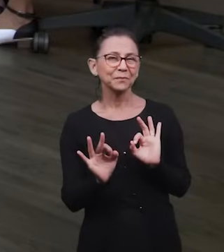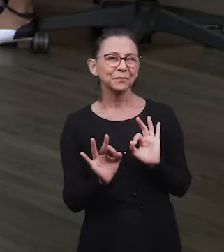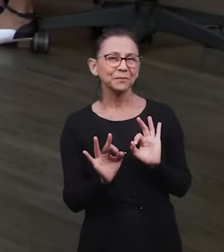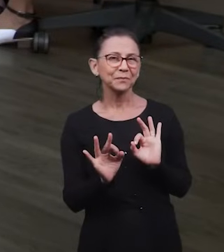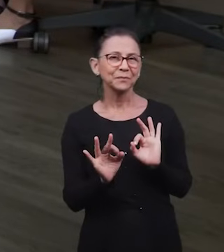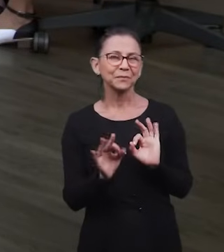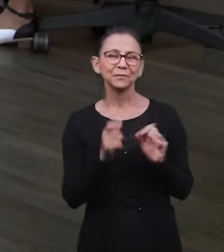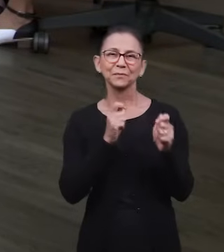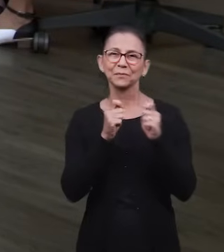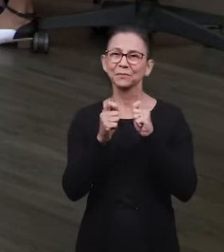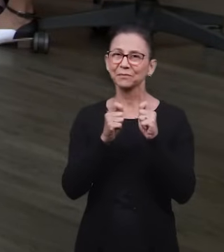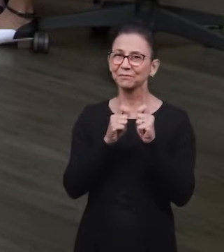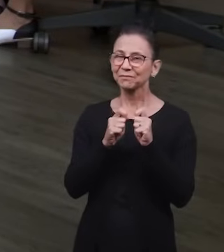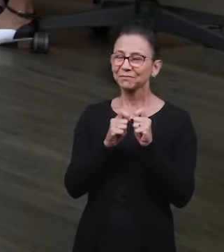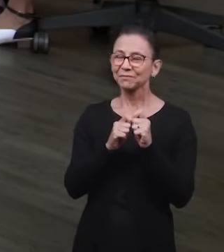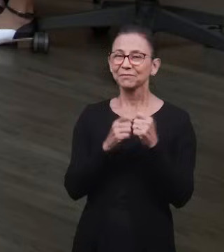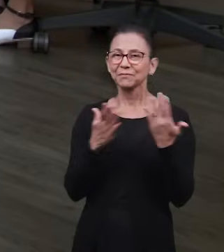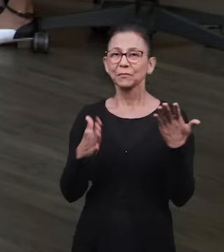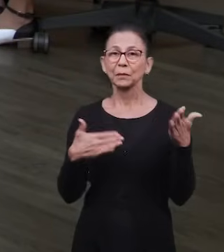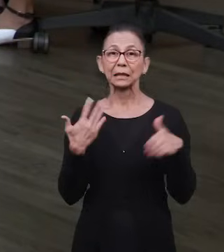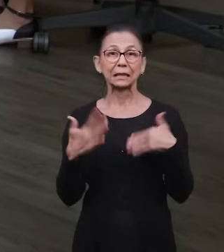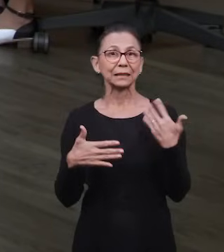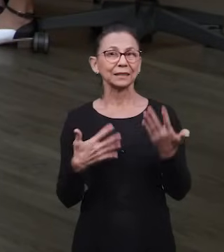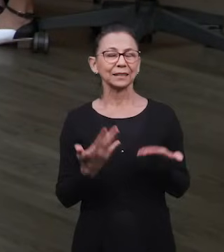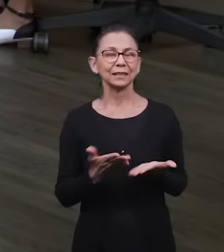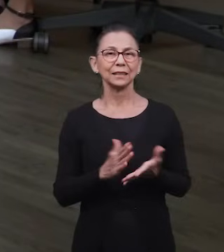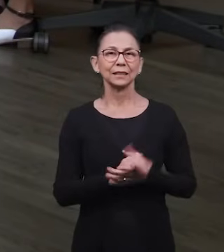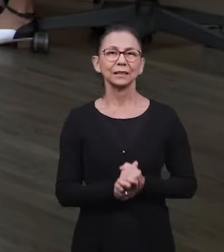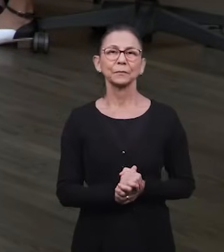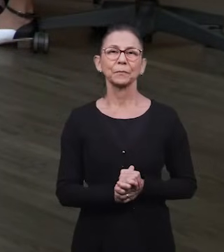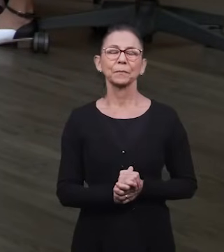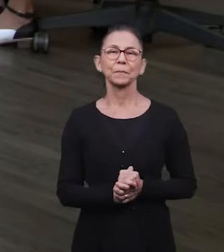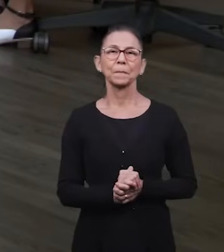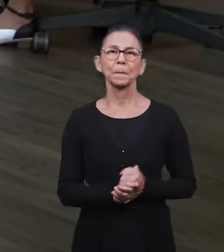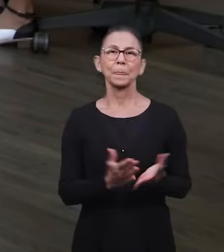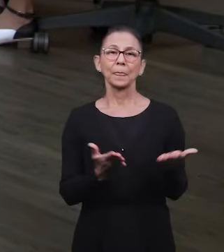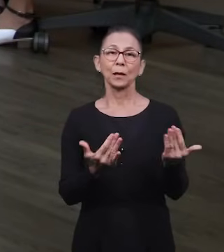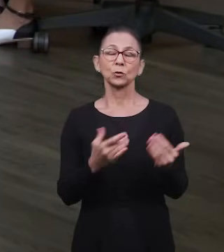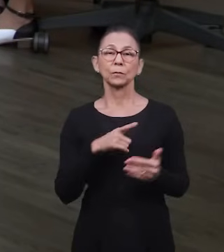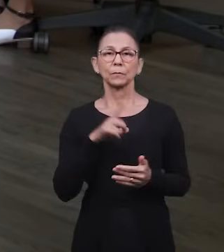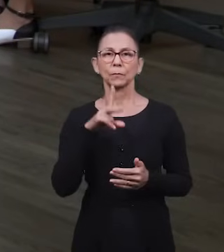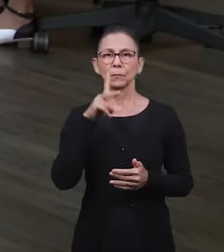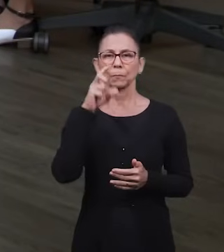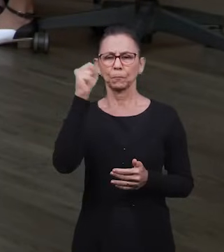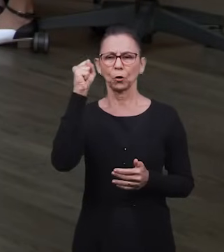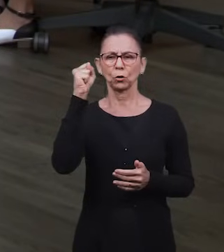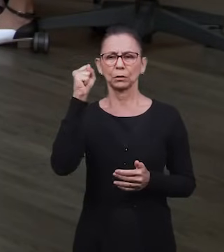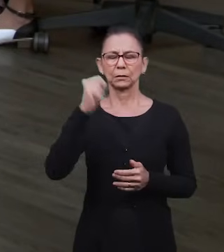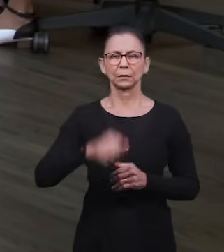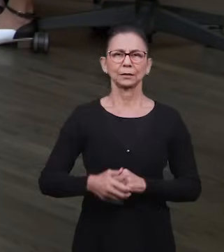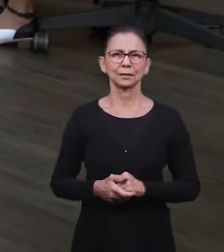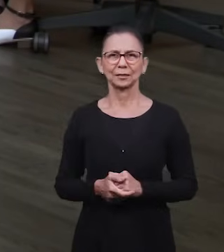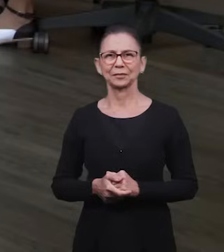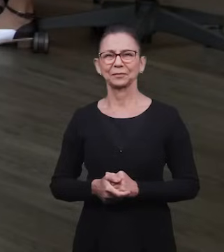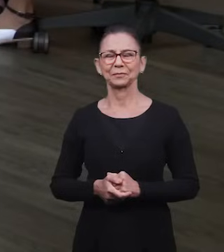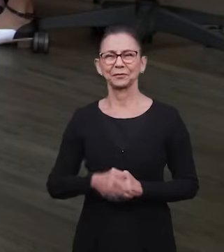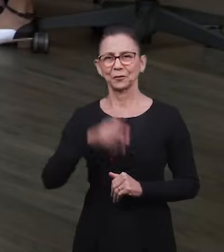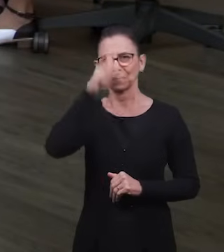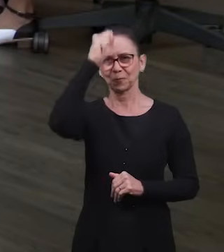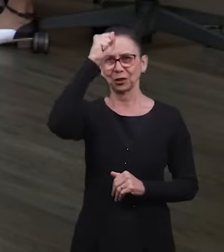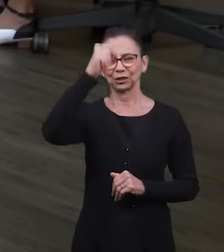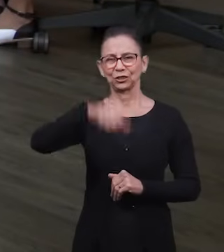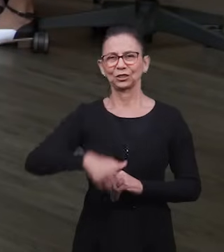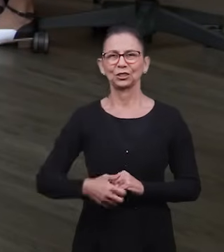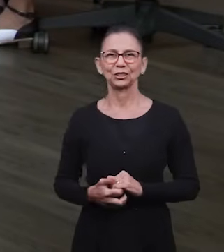é muito agradável, é uma alegria, porque onde está o jovem está a força, a palavra diz, jovens sois